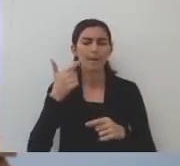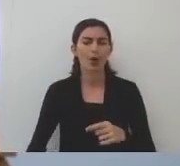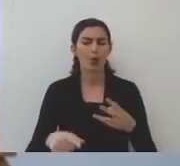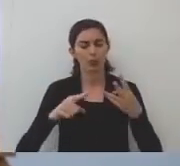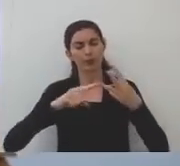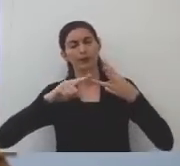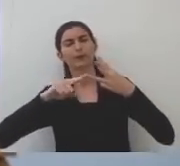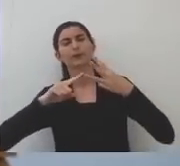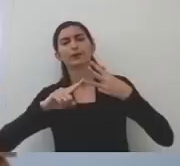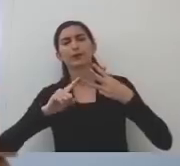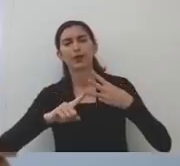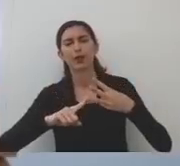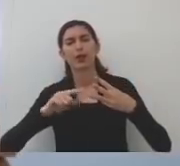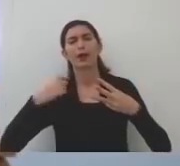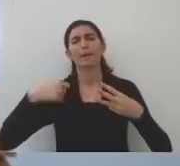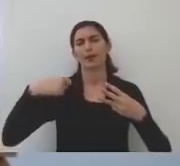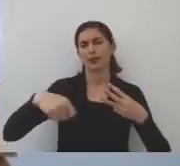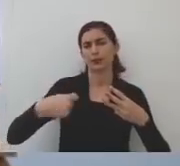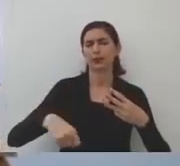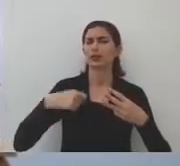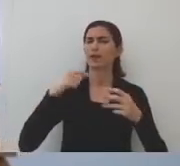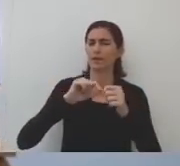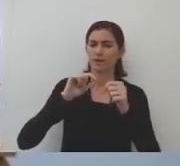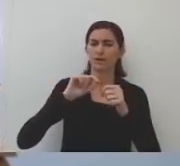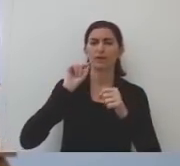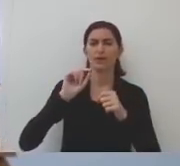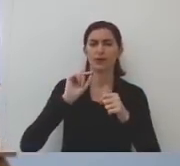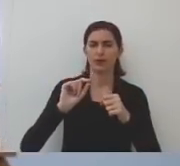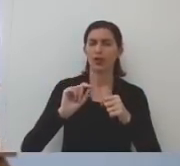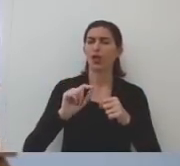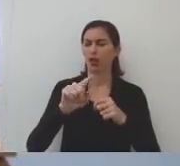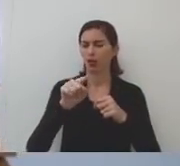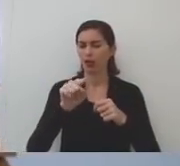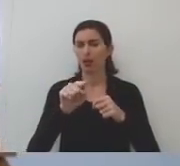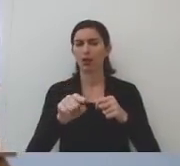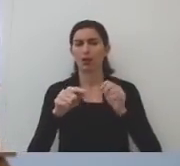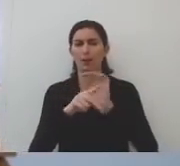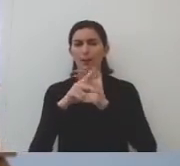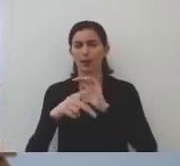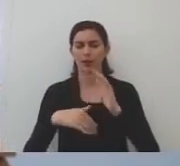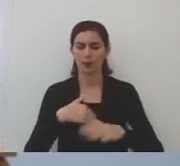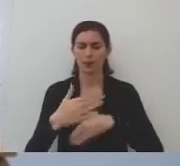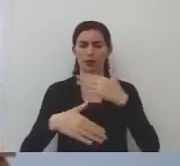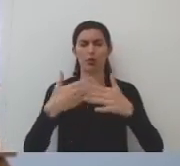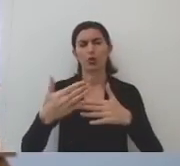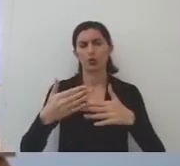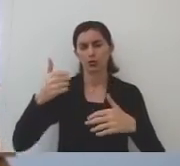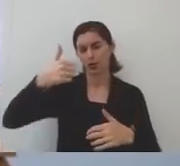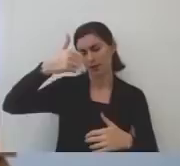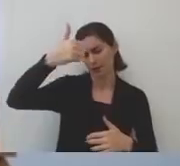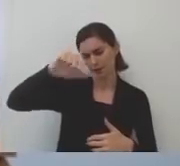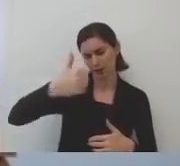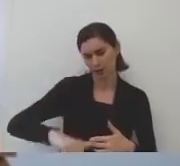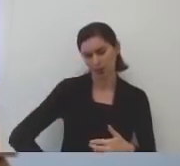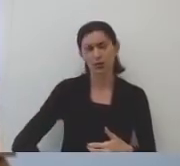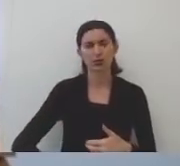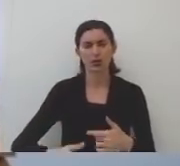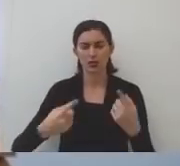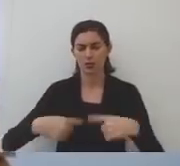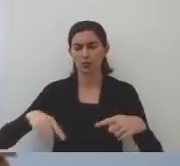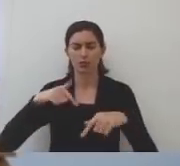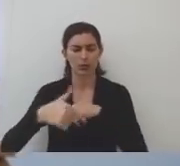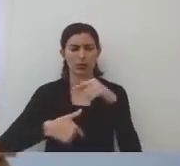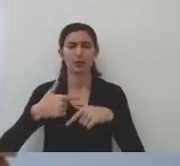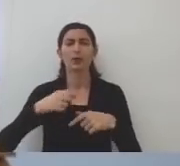outra etapa, ou seja, a gente tem mais algo a fazer. E ele diz respeito ao processo de avaliação. Ou seja, a gente vai